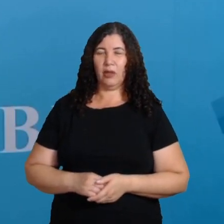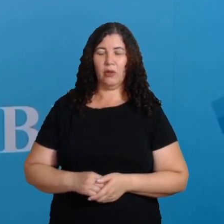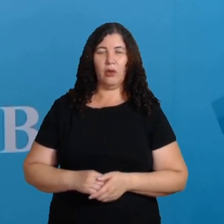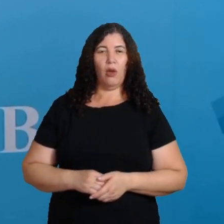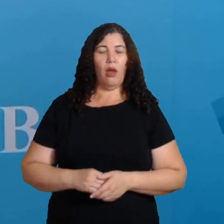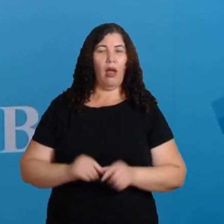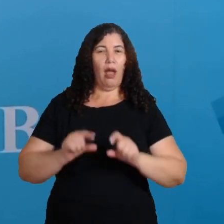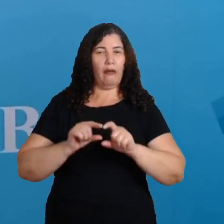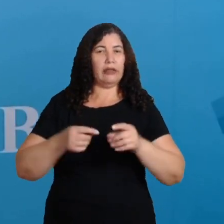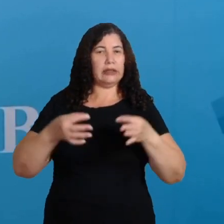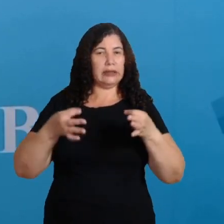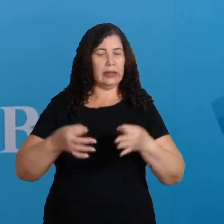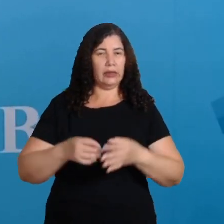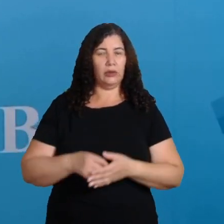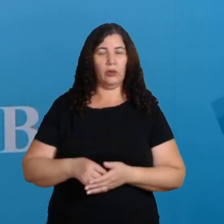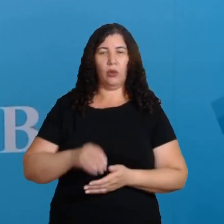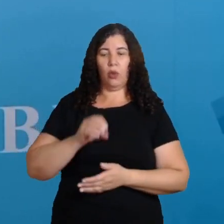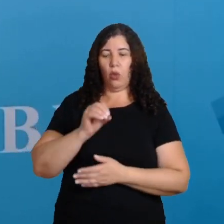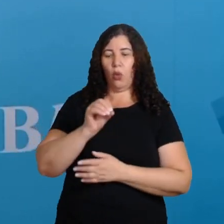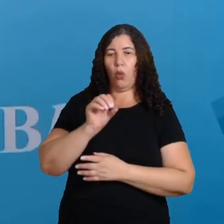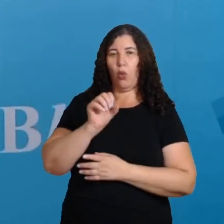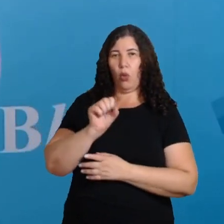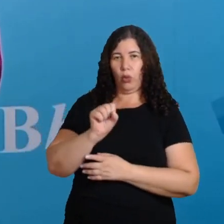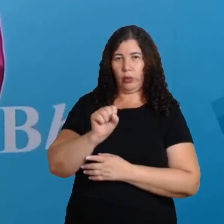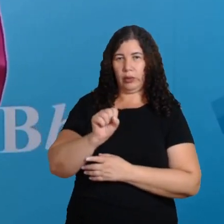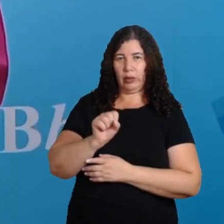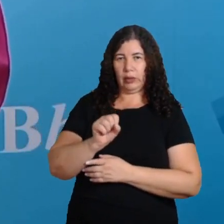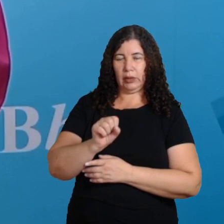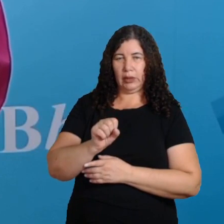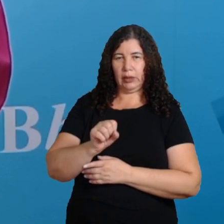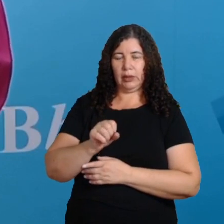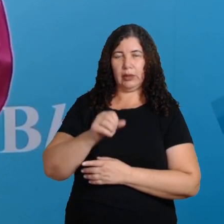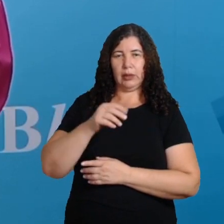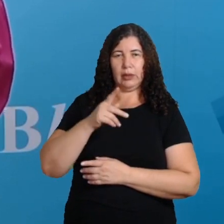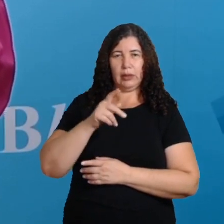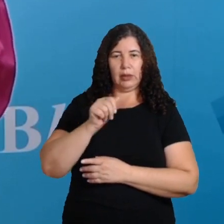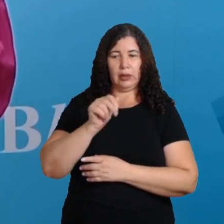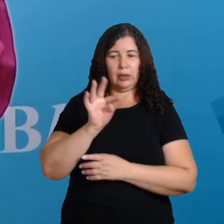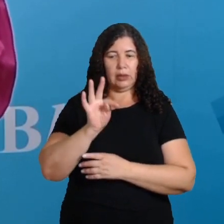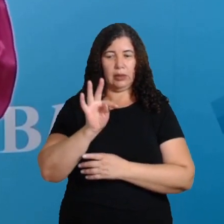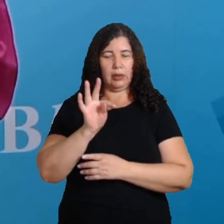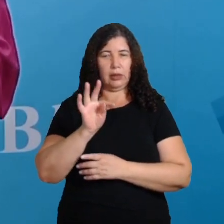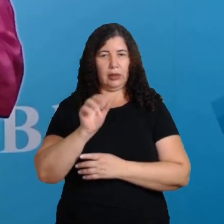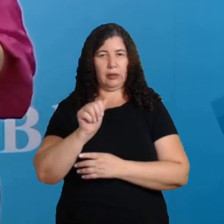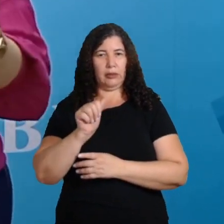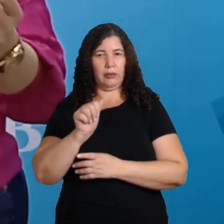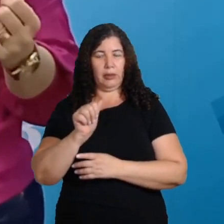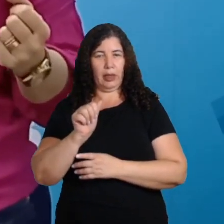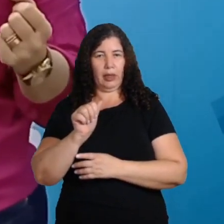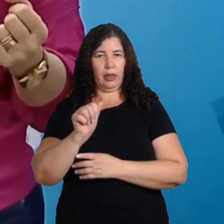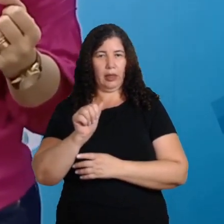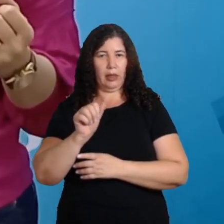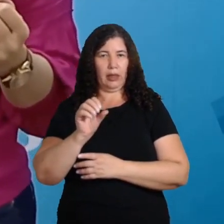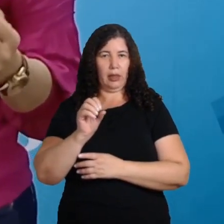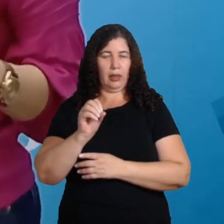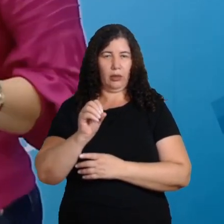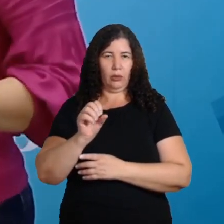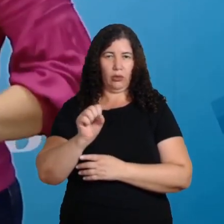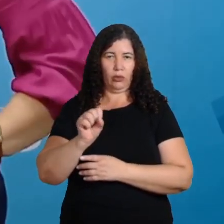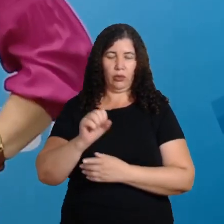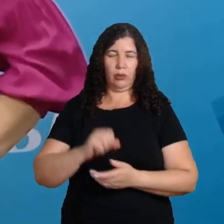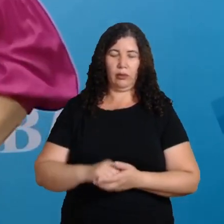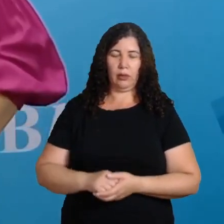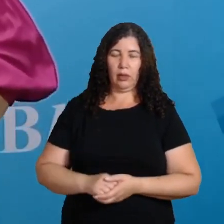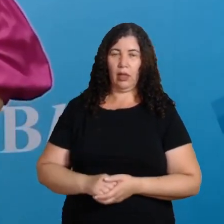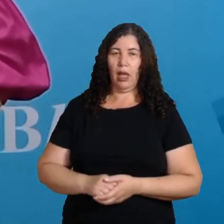correta. Os patos. Forma correta, a janela. Poderia também ser